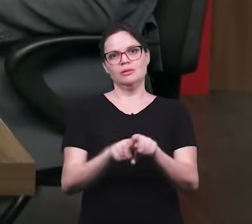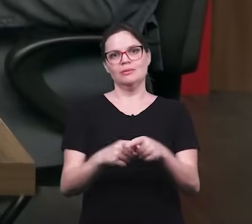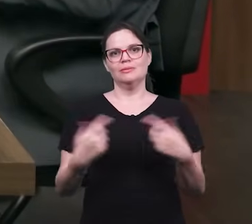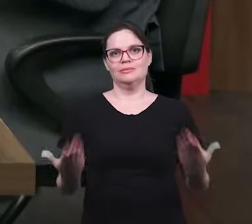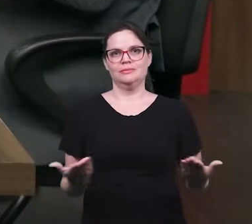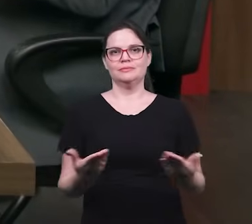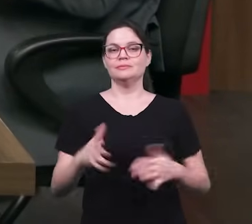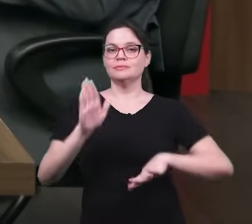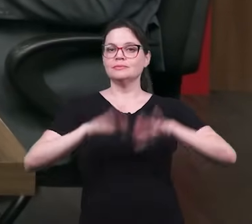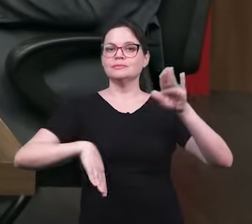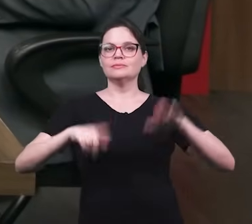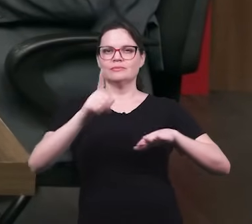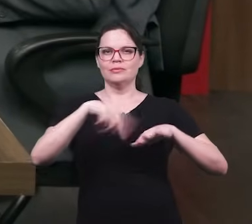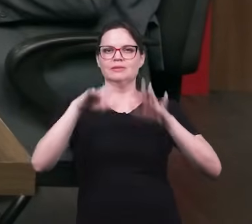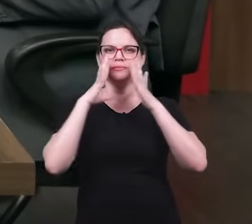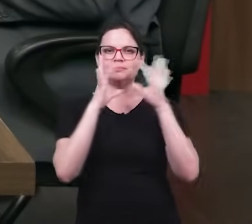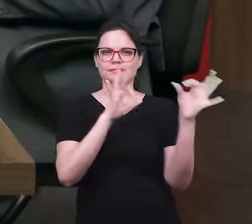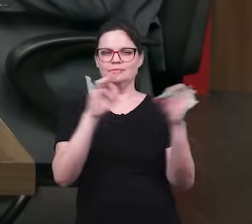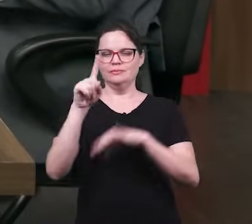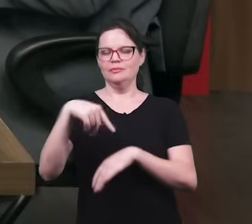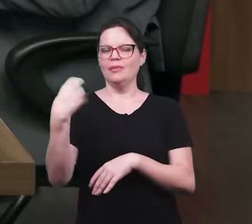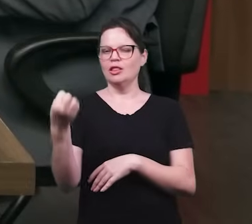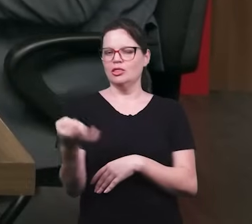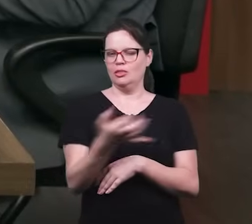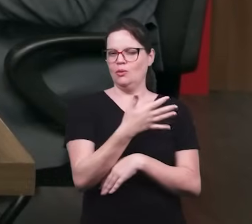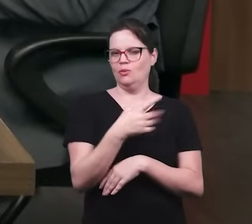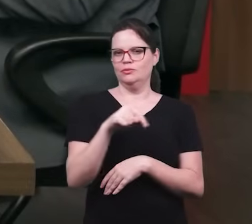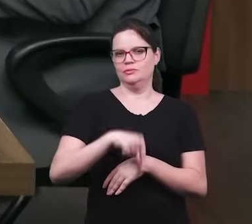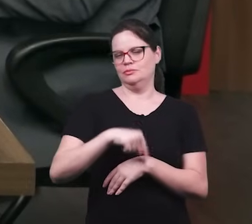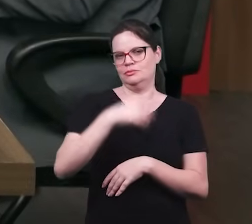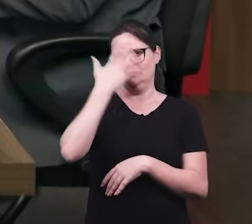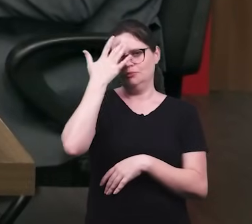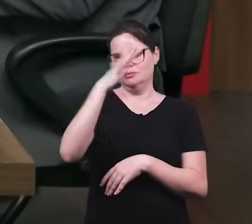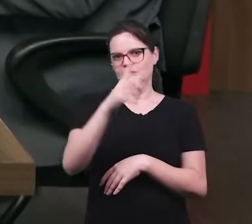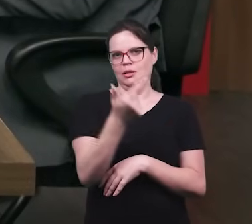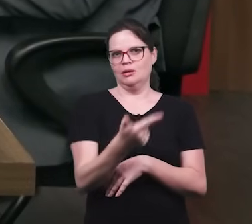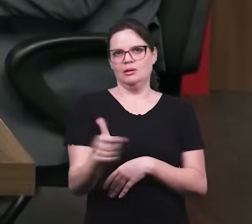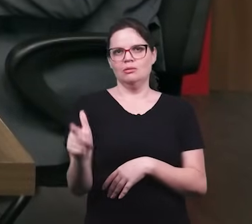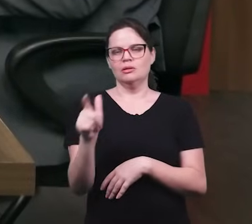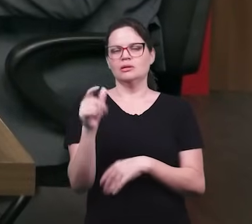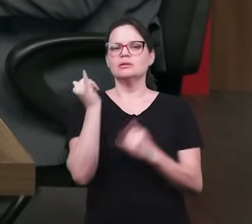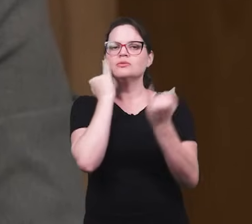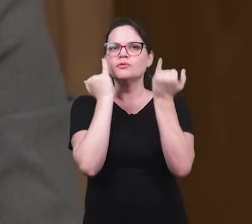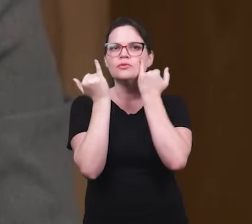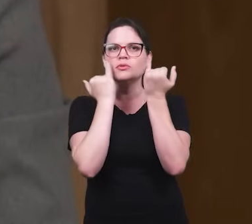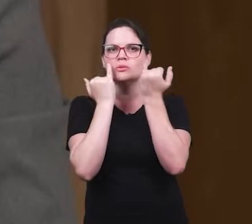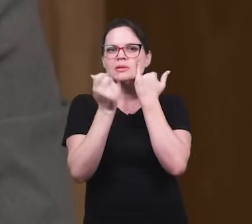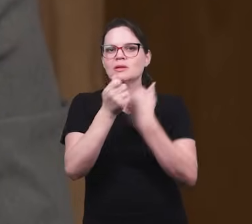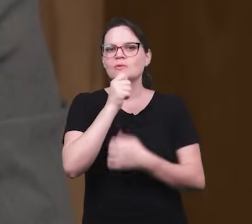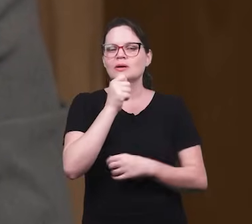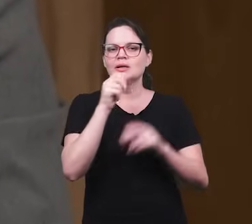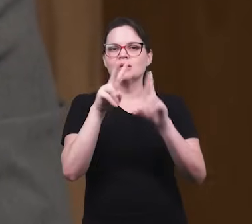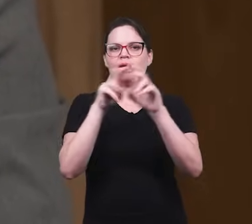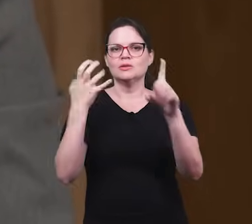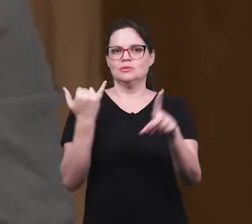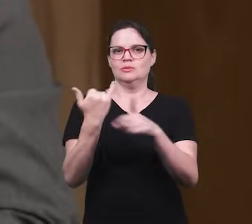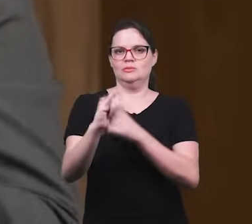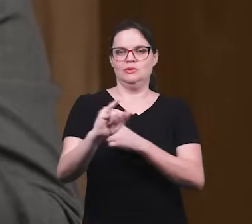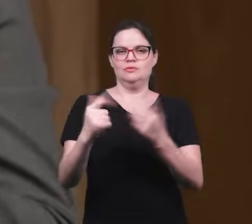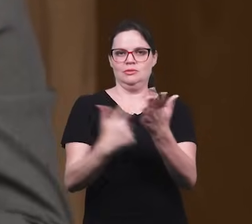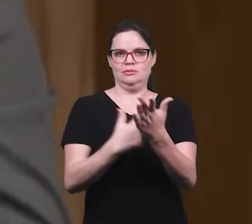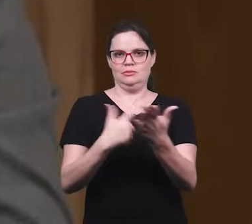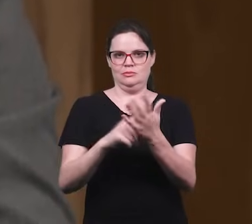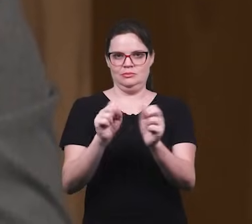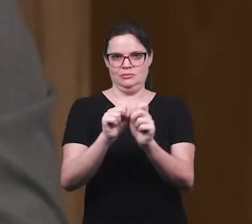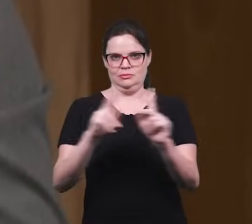nós temos muitos que são novos, né? E ainda não tiveram acesso às profecias do livro de Apocalipse. E aqui